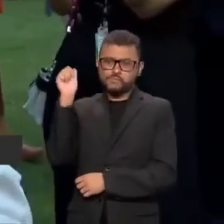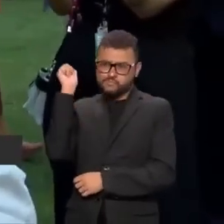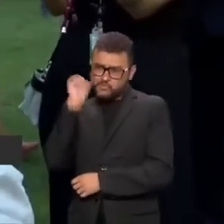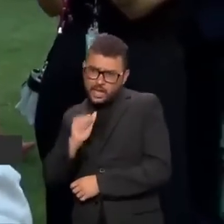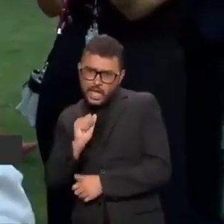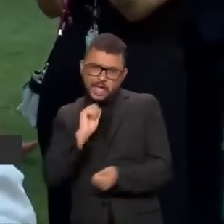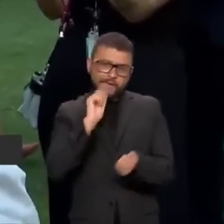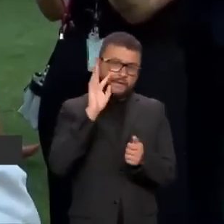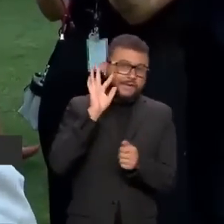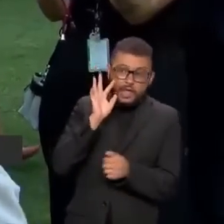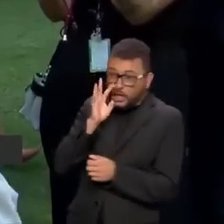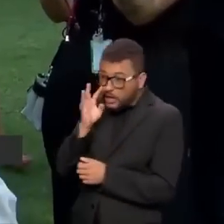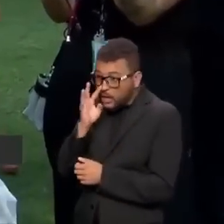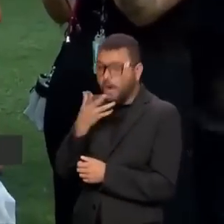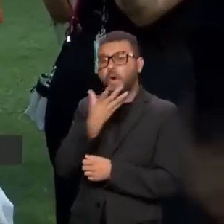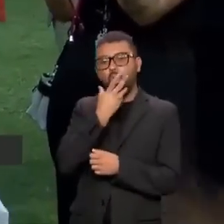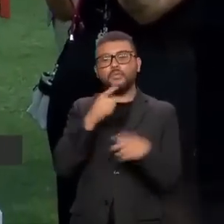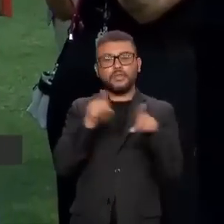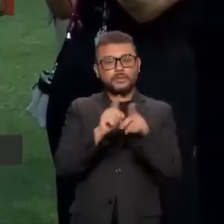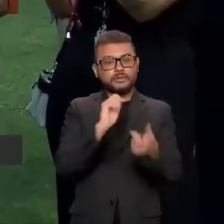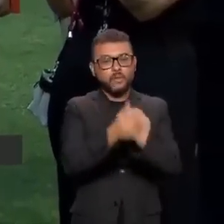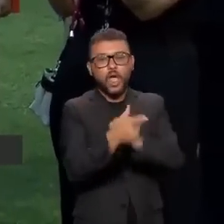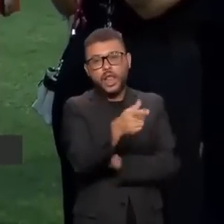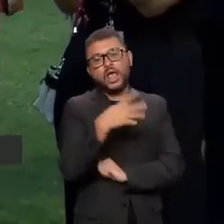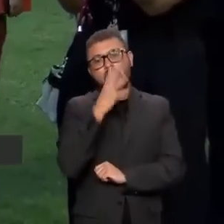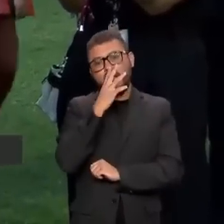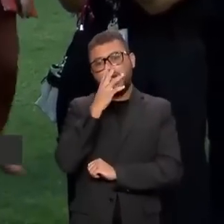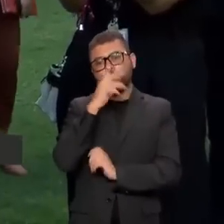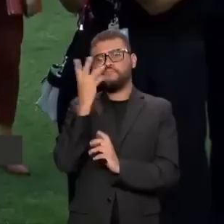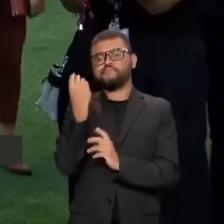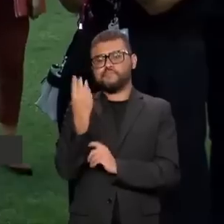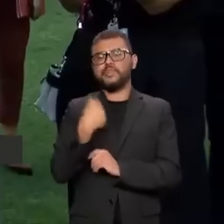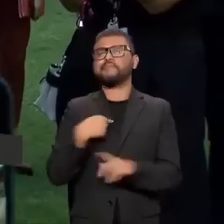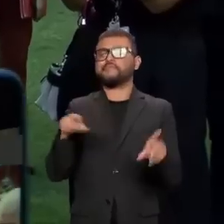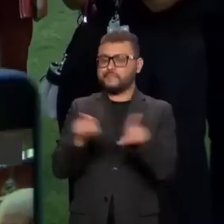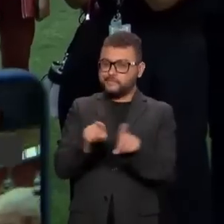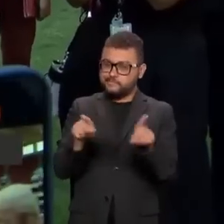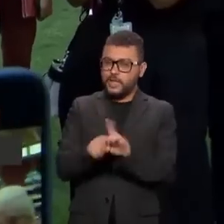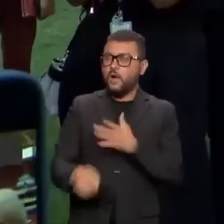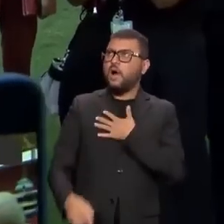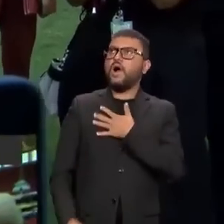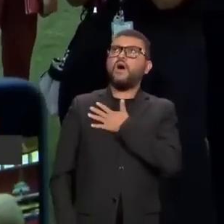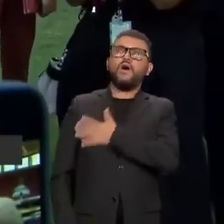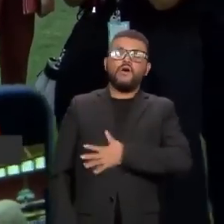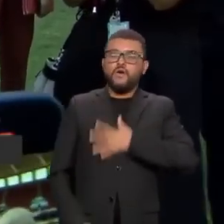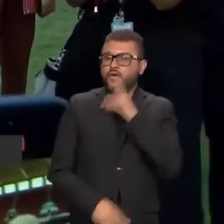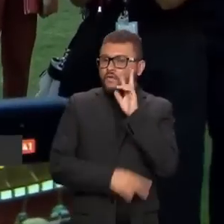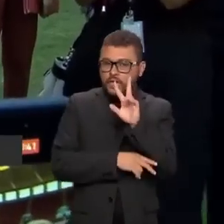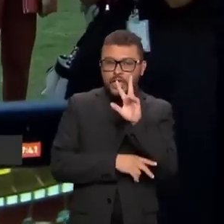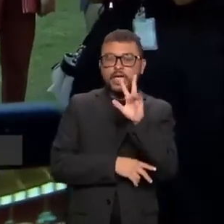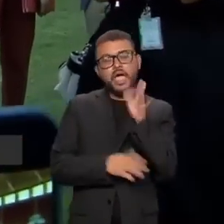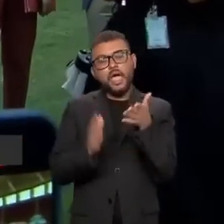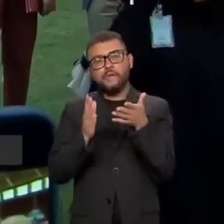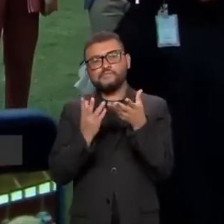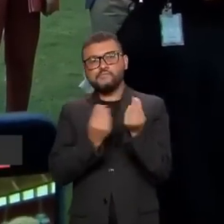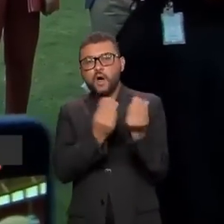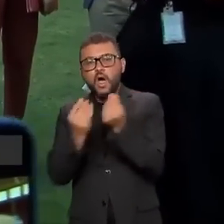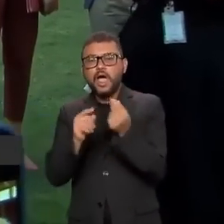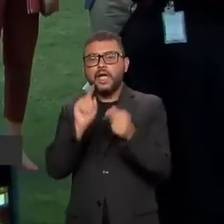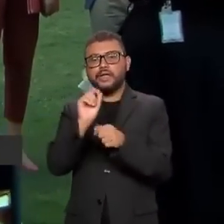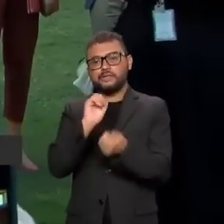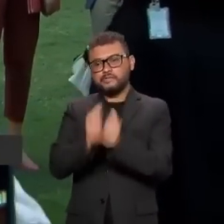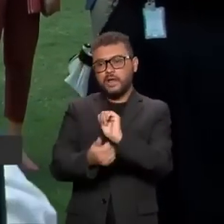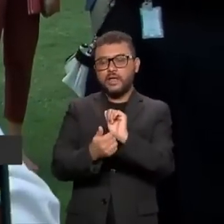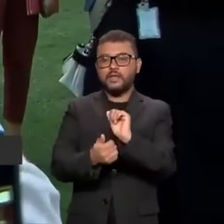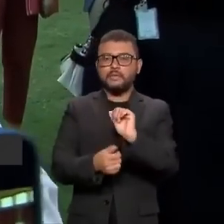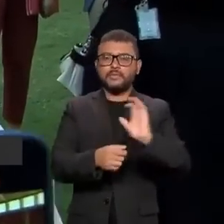homens também. Porque eu vou dizer para vocês, eu vejo muito jogo. Eu acho que tem algumas vezes